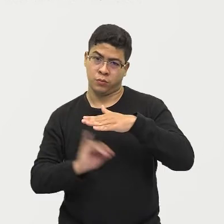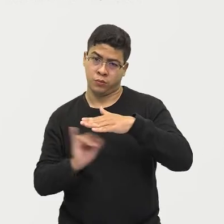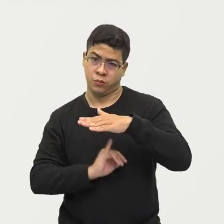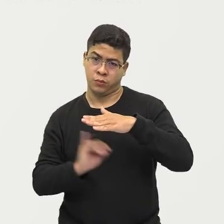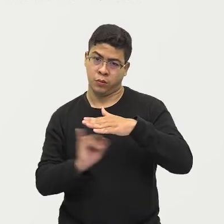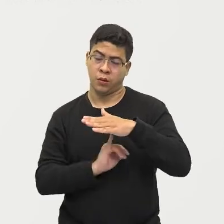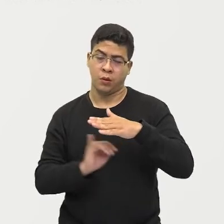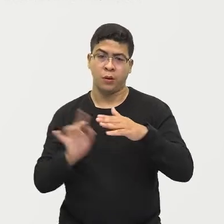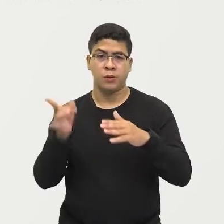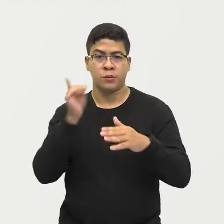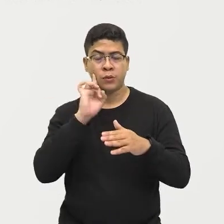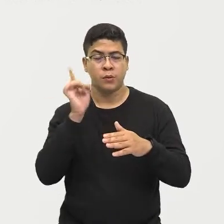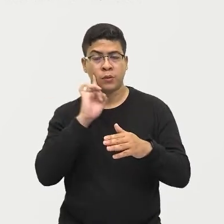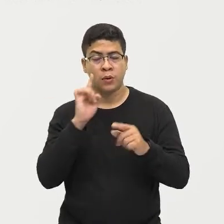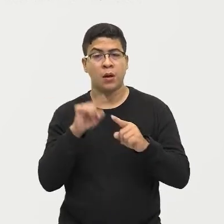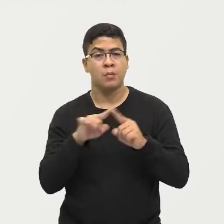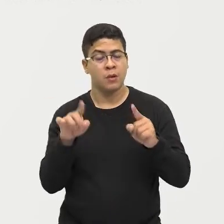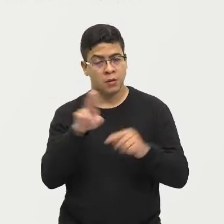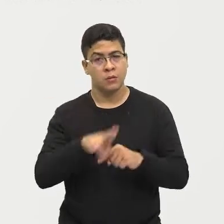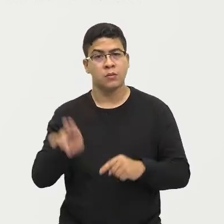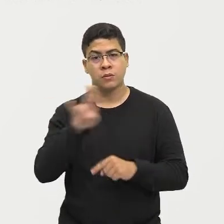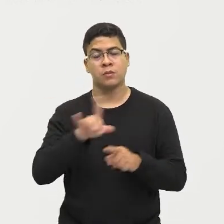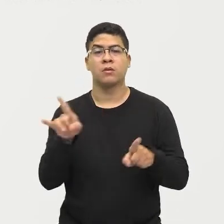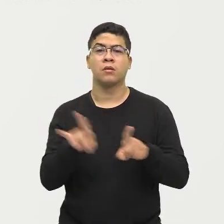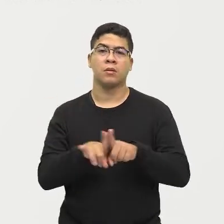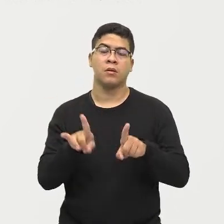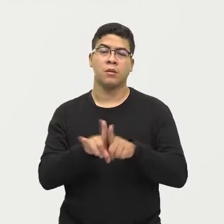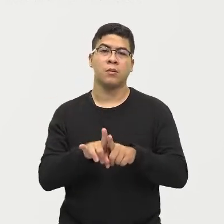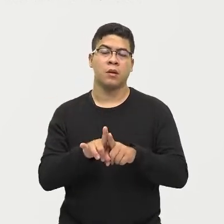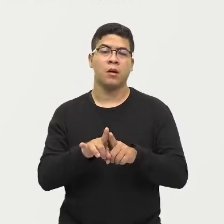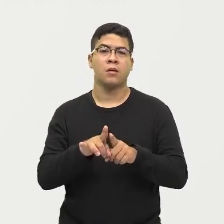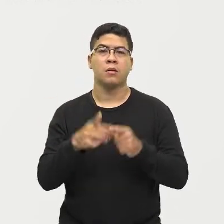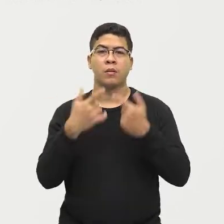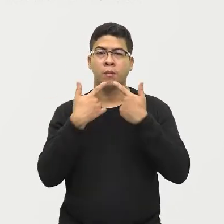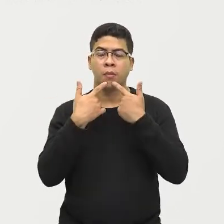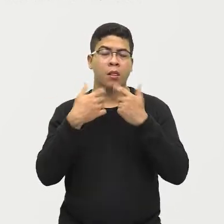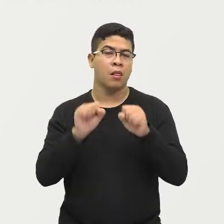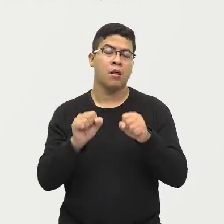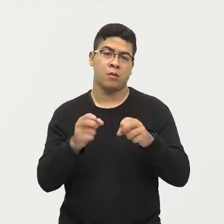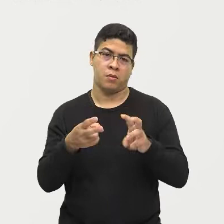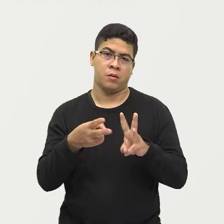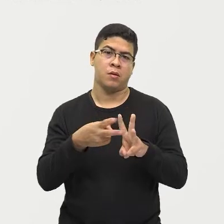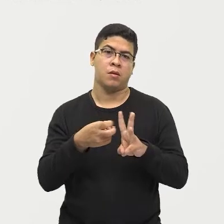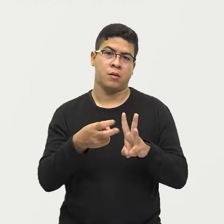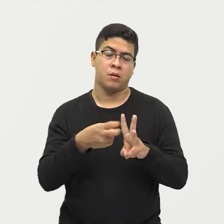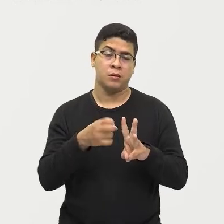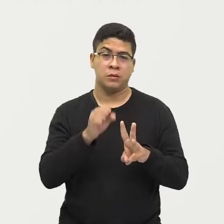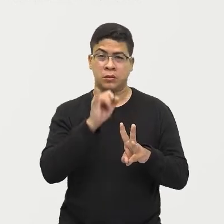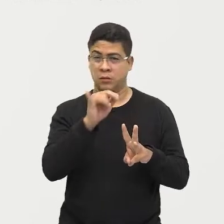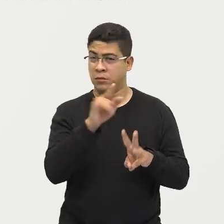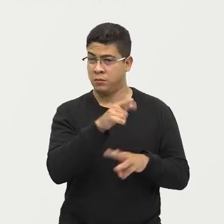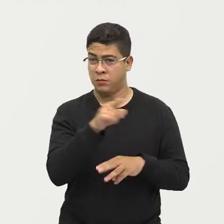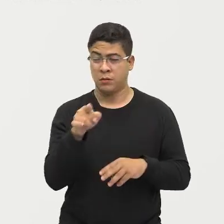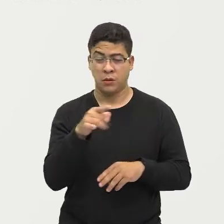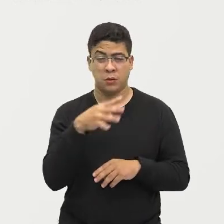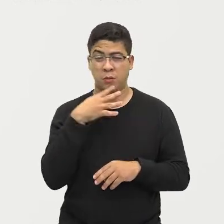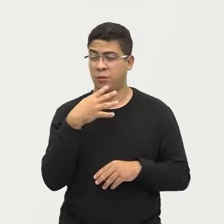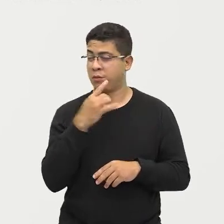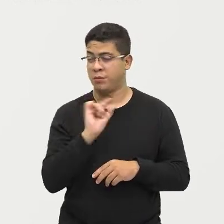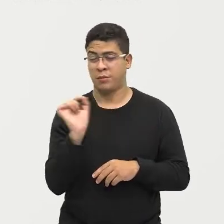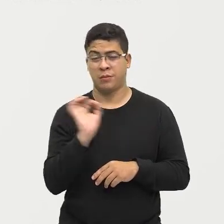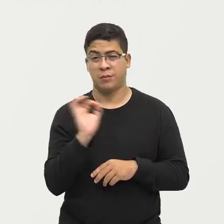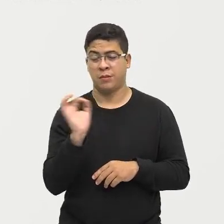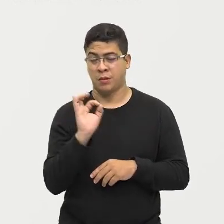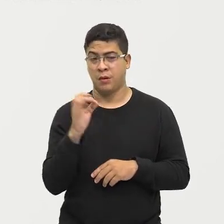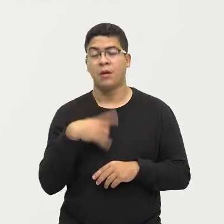linguagem do dia a dia, mas ele utiliza também essa linguagem indígena que dificulta um pouco para quem não conhece. Então, por quê?